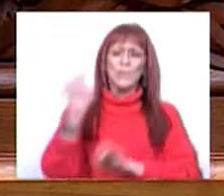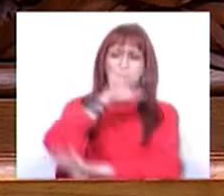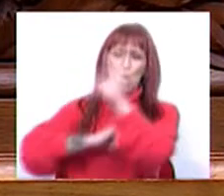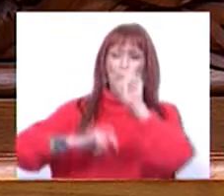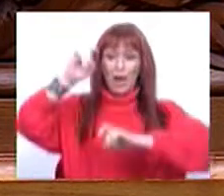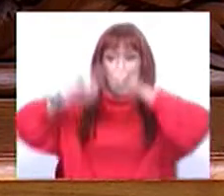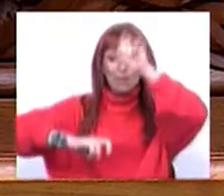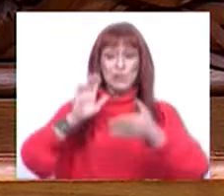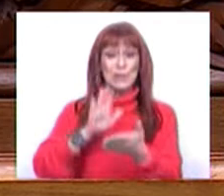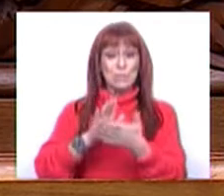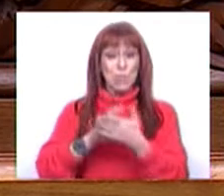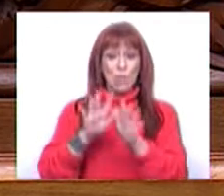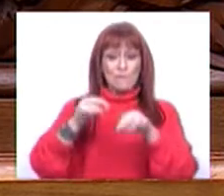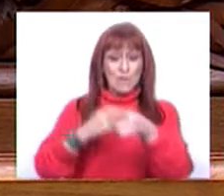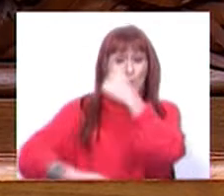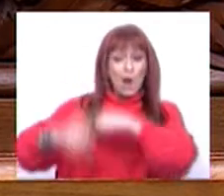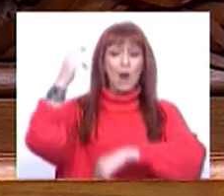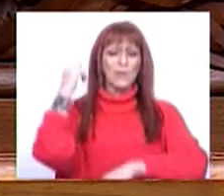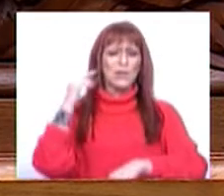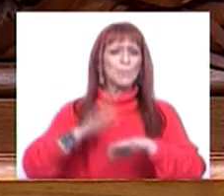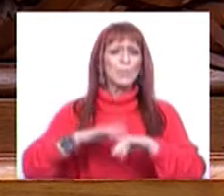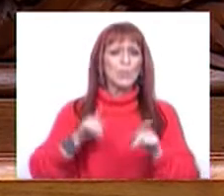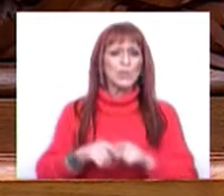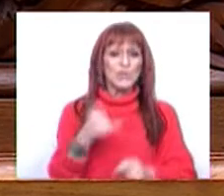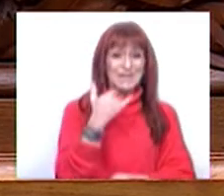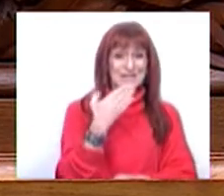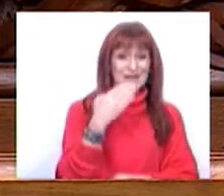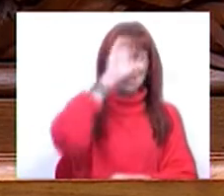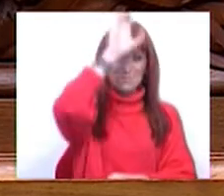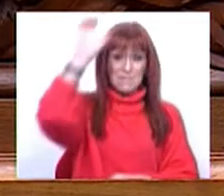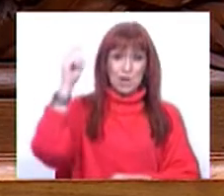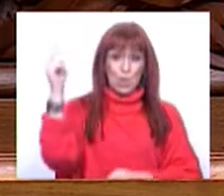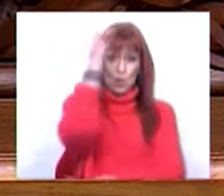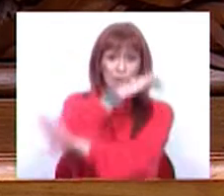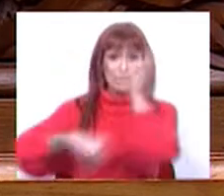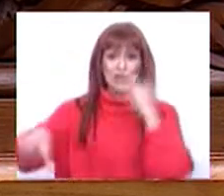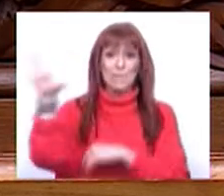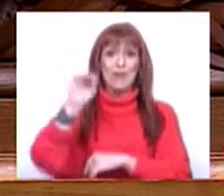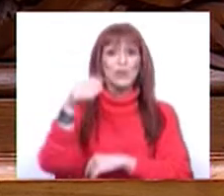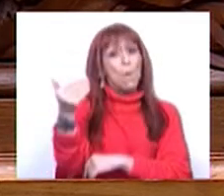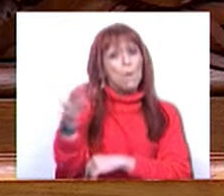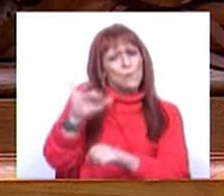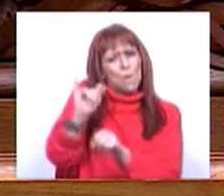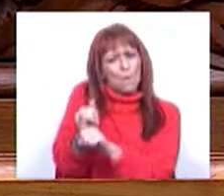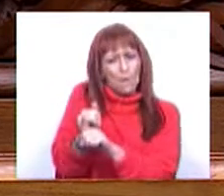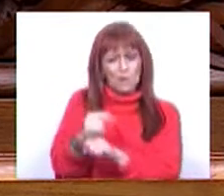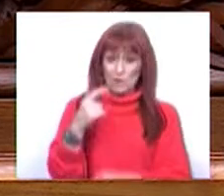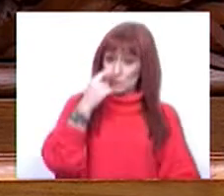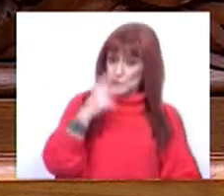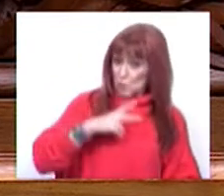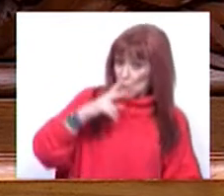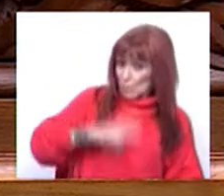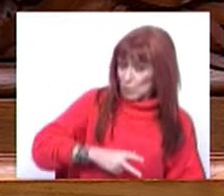Eurobarómetro publicado no fim do ano passado sobre 27 países da União Europeia e mais 11 outros países. Os